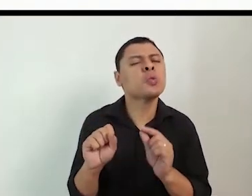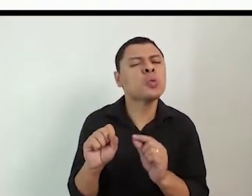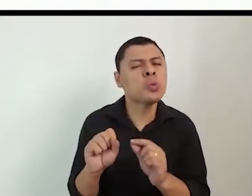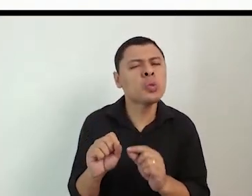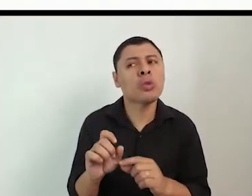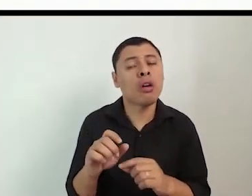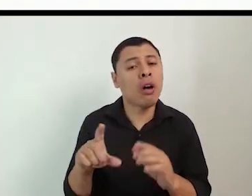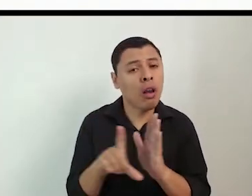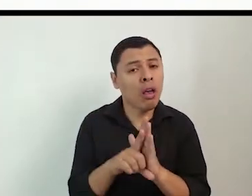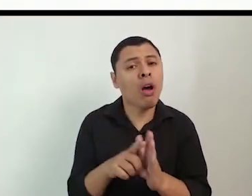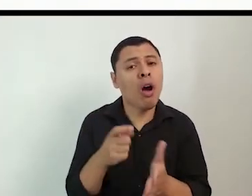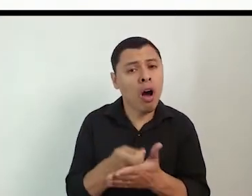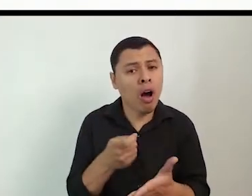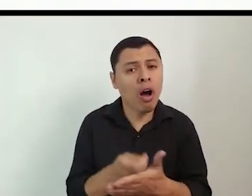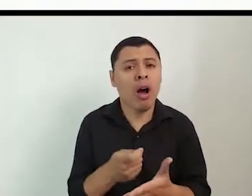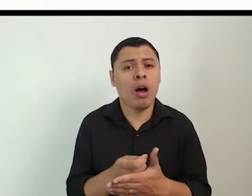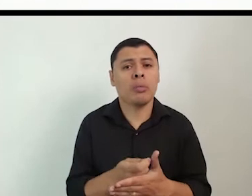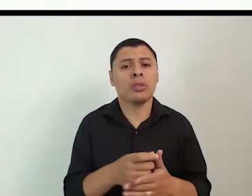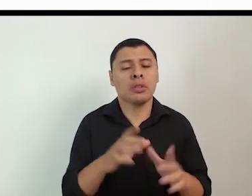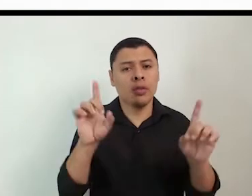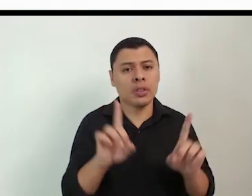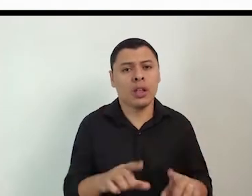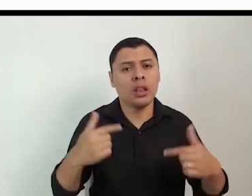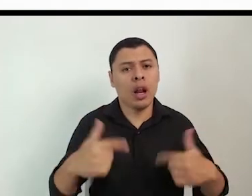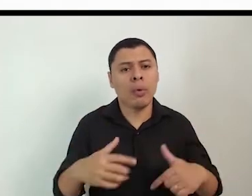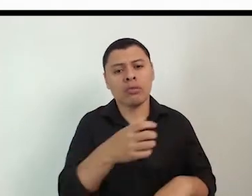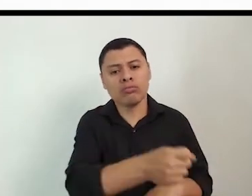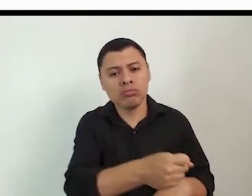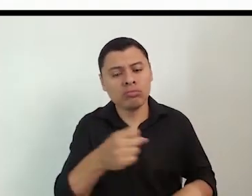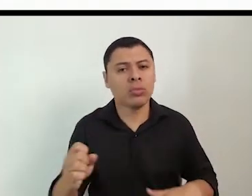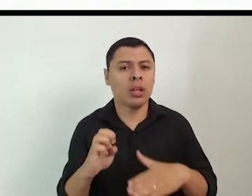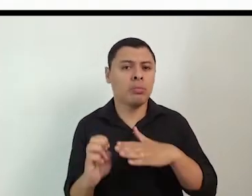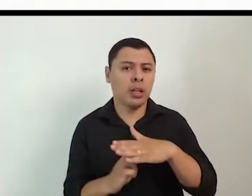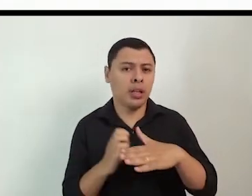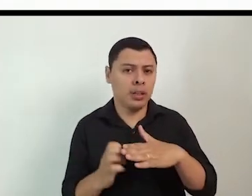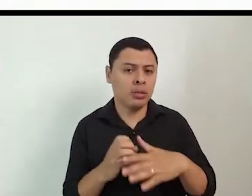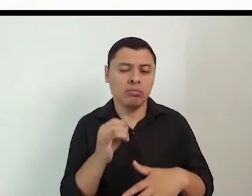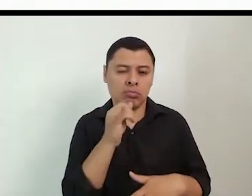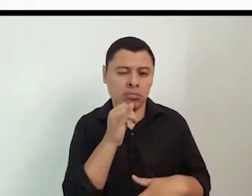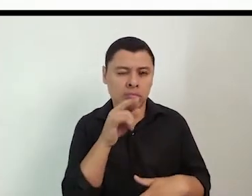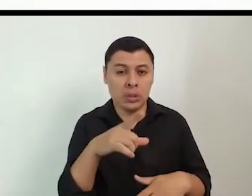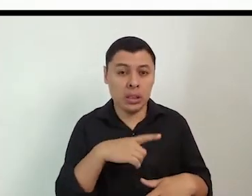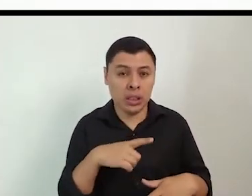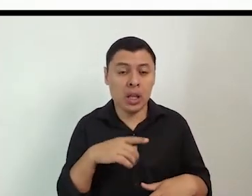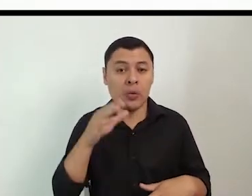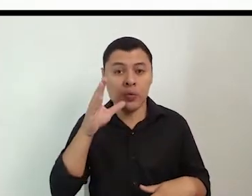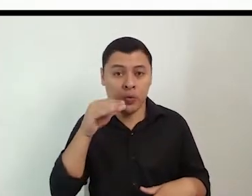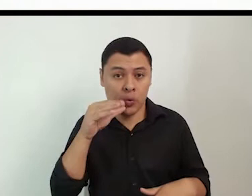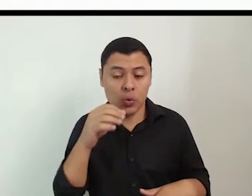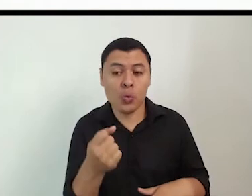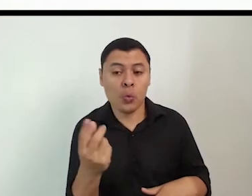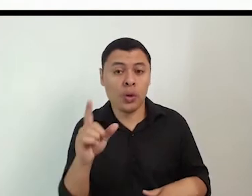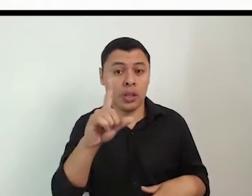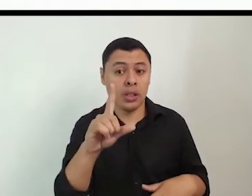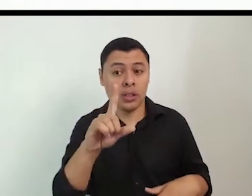com deficiência, né? Então, a partir de 100 pessoas funcionárias, a empresa precisa